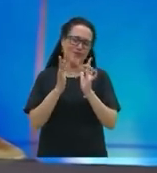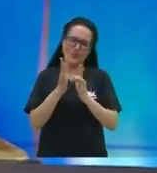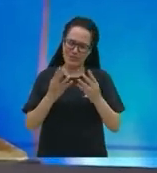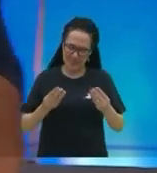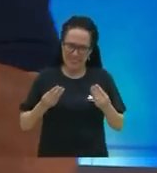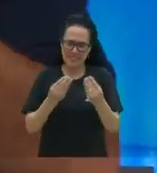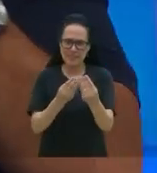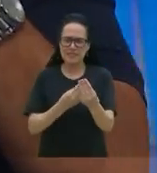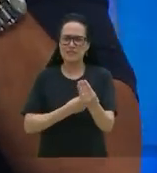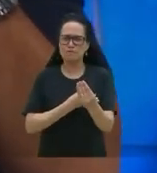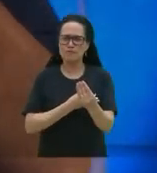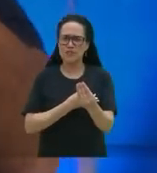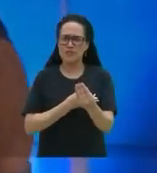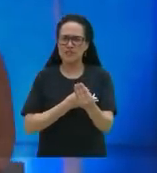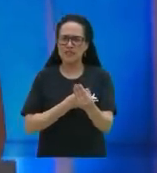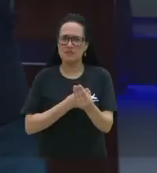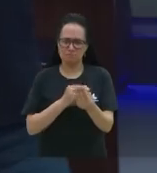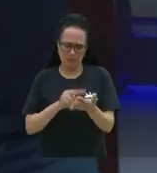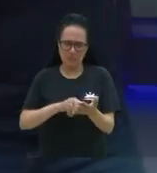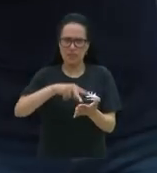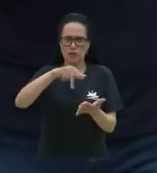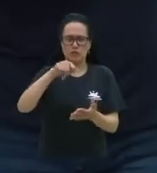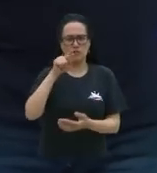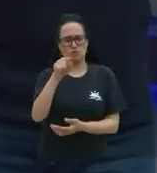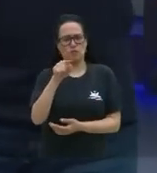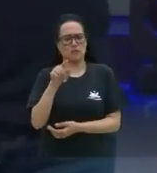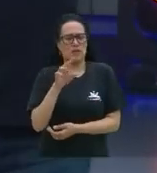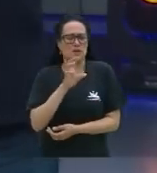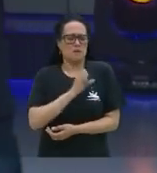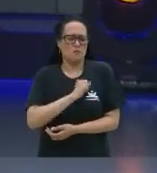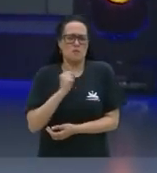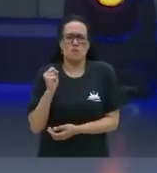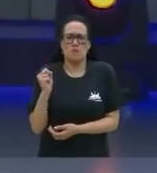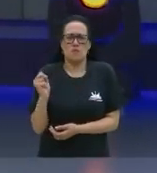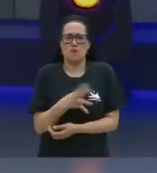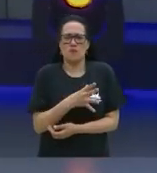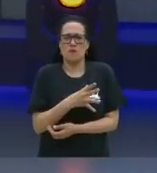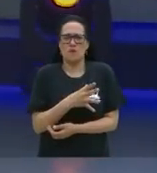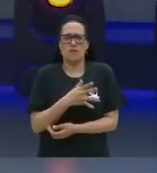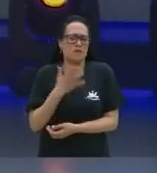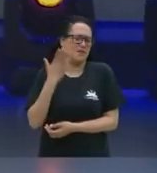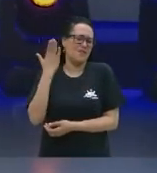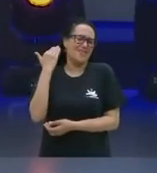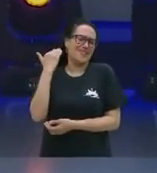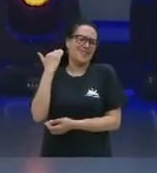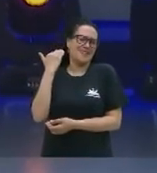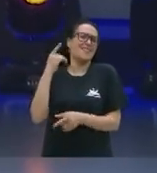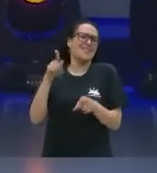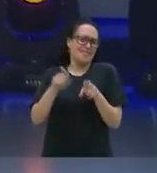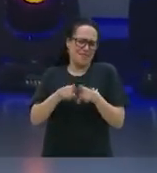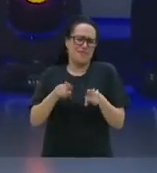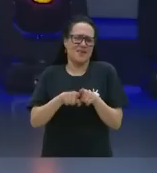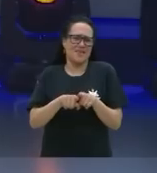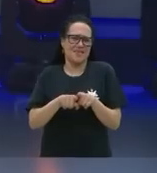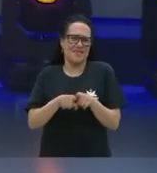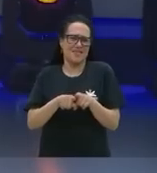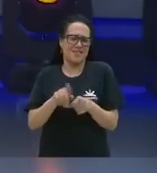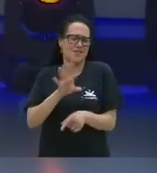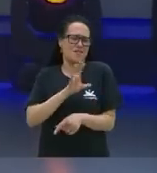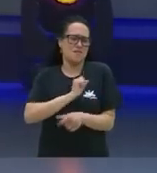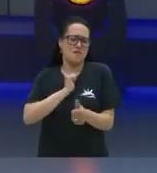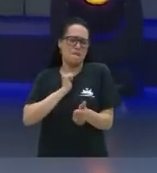ressuscita. É um amor novo e tão antigo, é um amor tão